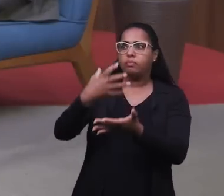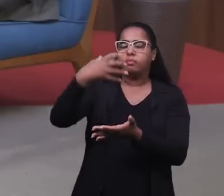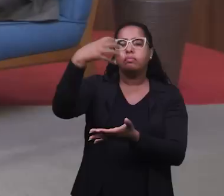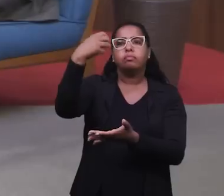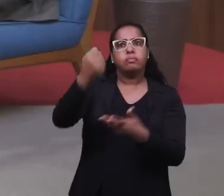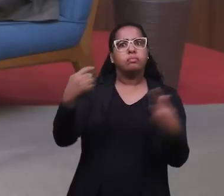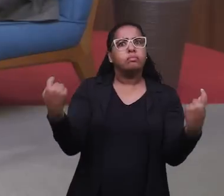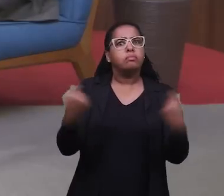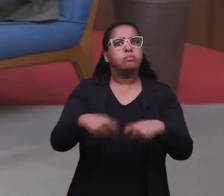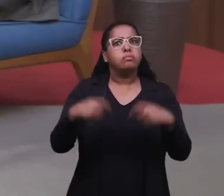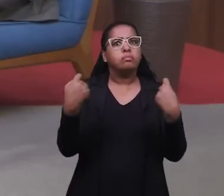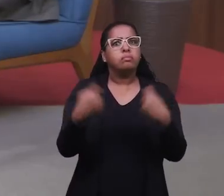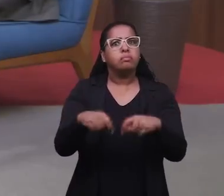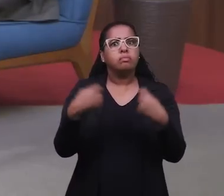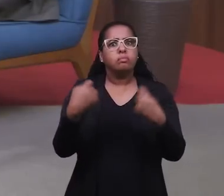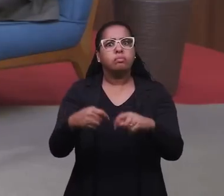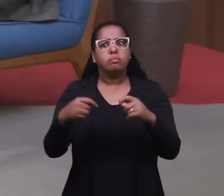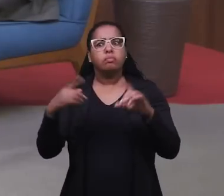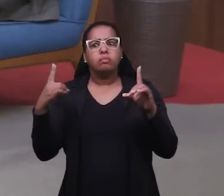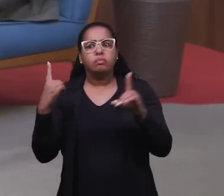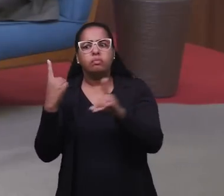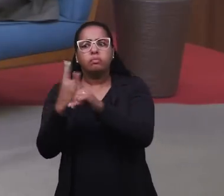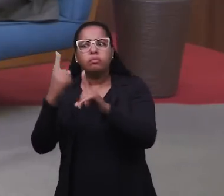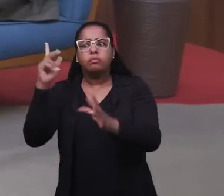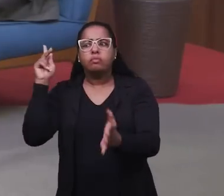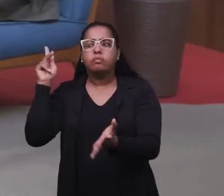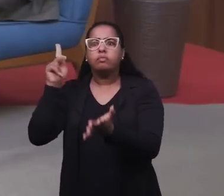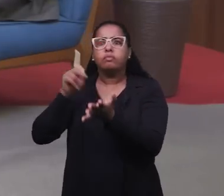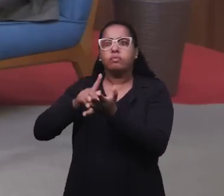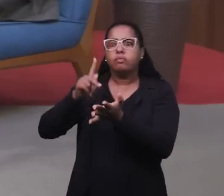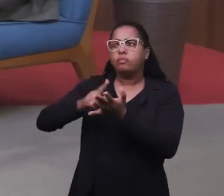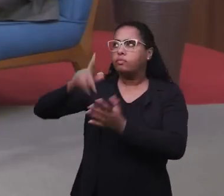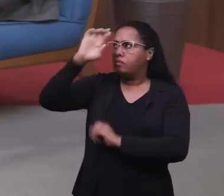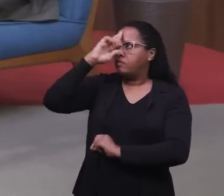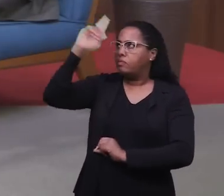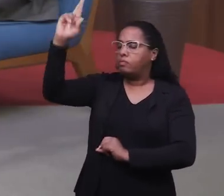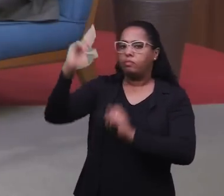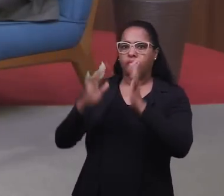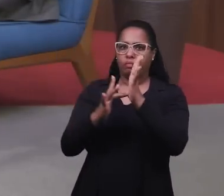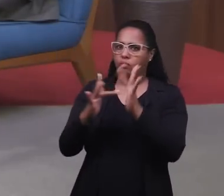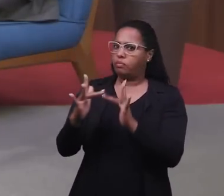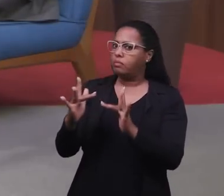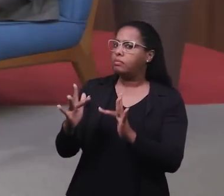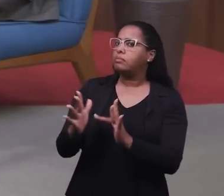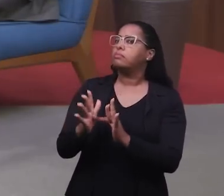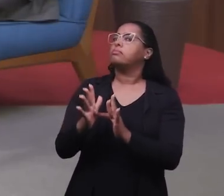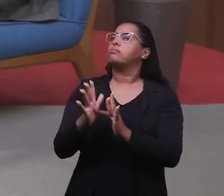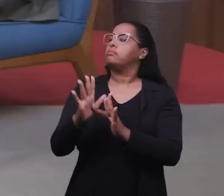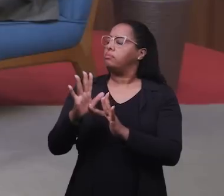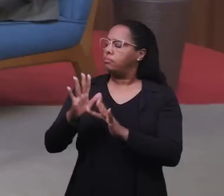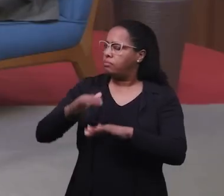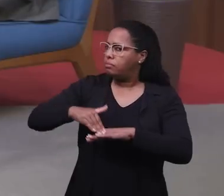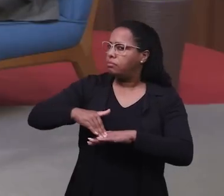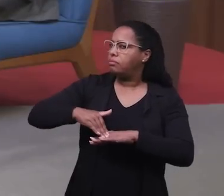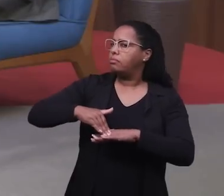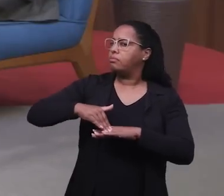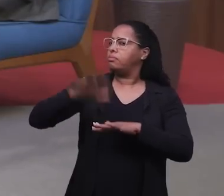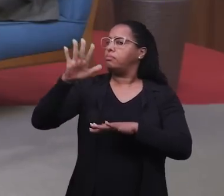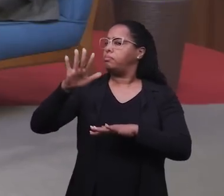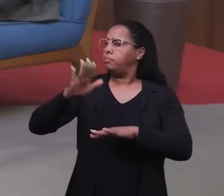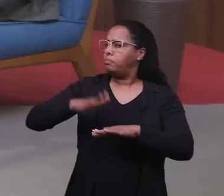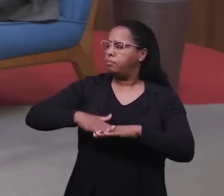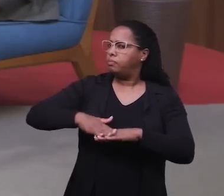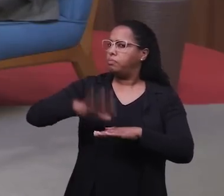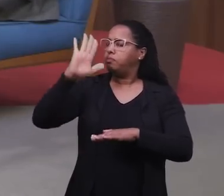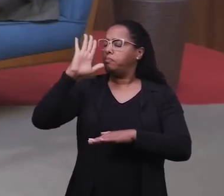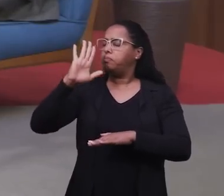arrebatamento, passam necessariamente por um encontro verdadeiro com o Senhor Jesus. E isso vai muito além